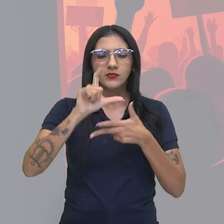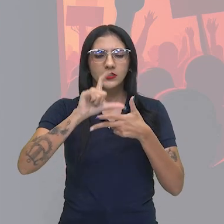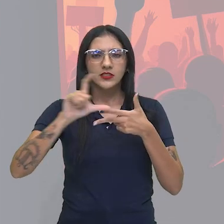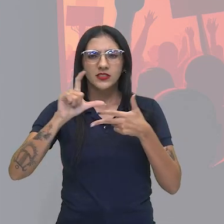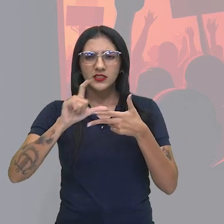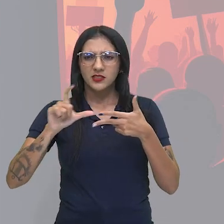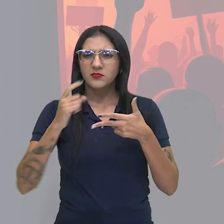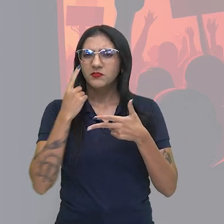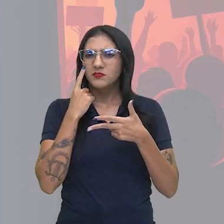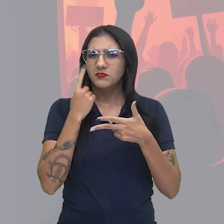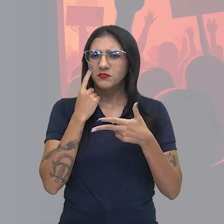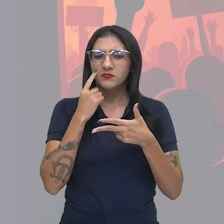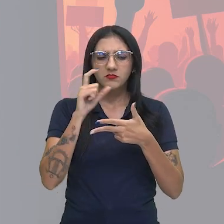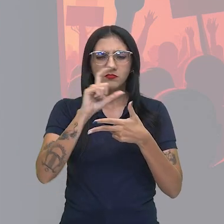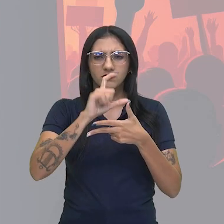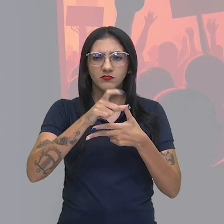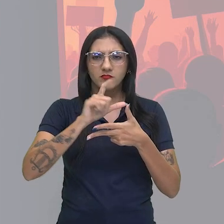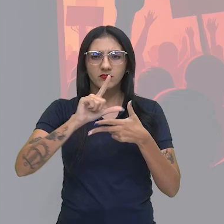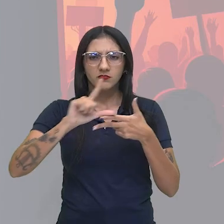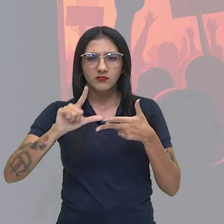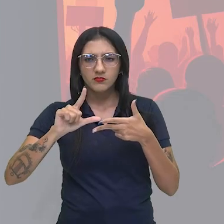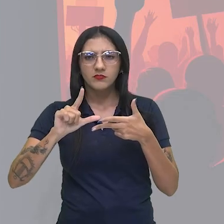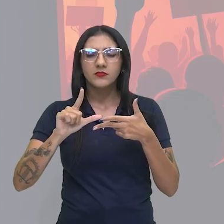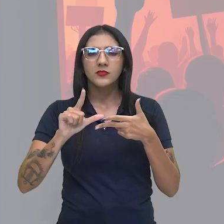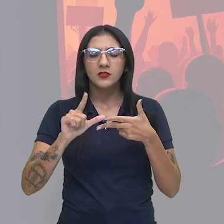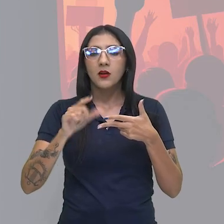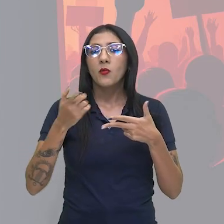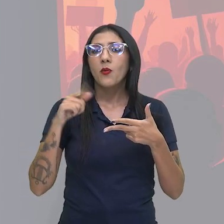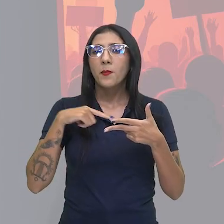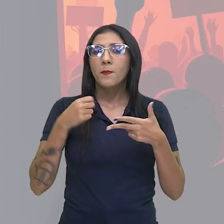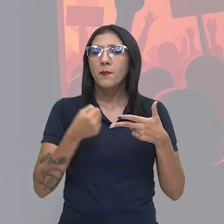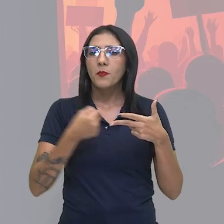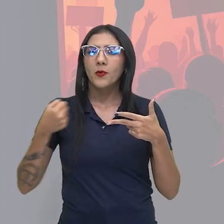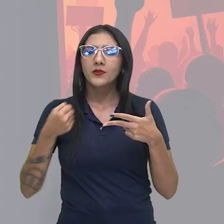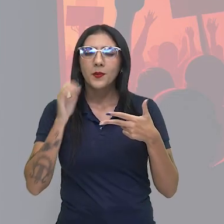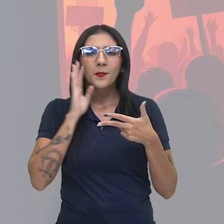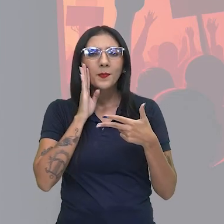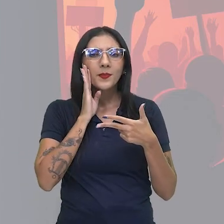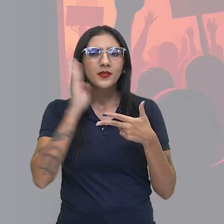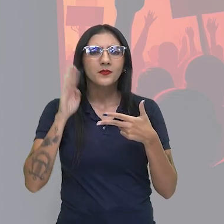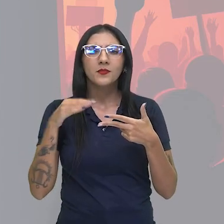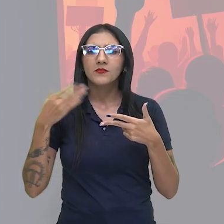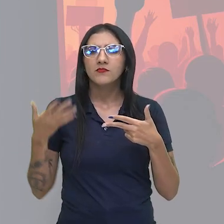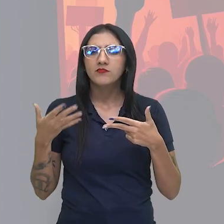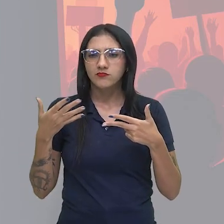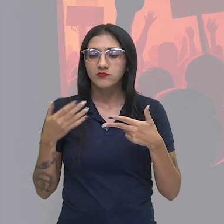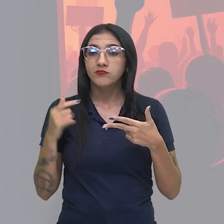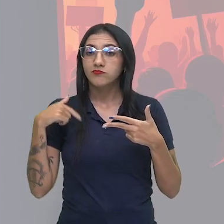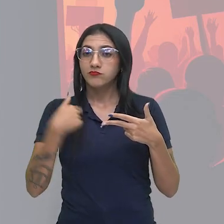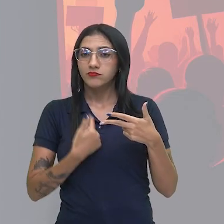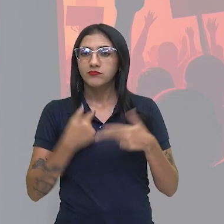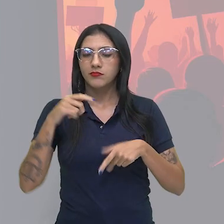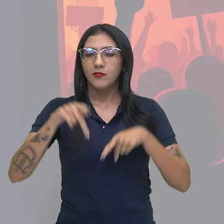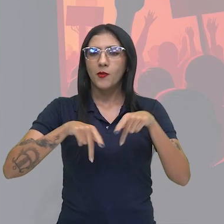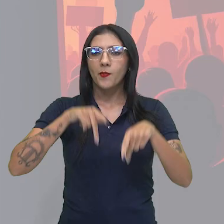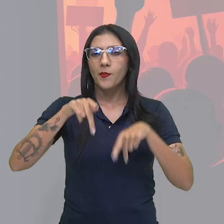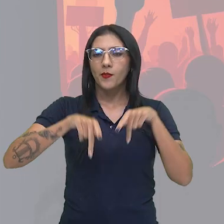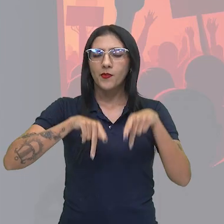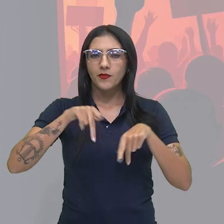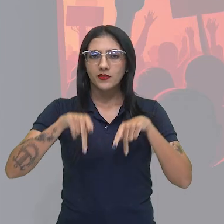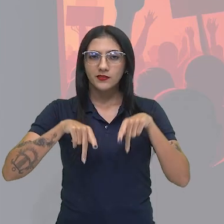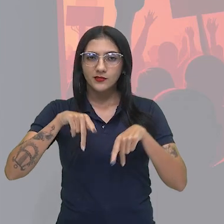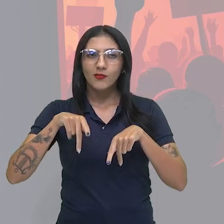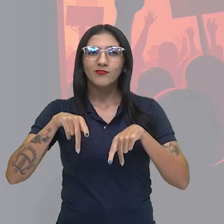tanto o poder executivo como o poder legislativo, quem dá poder a esse pessoal aí, quem é? O povo. Olha só, a